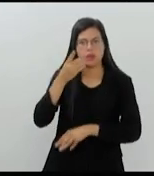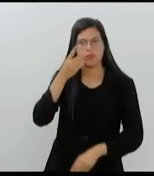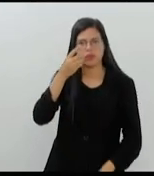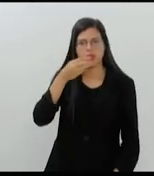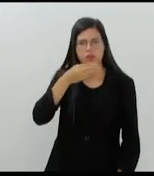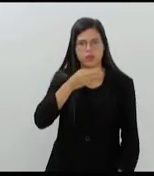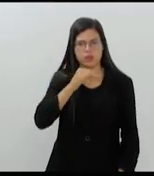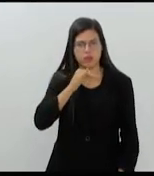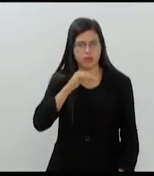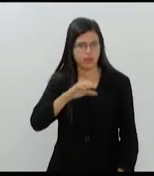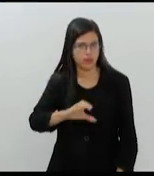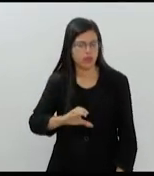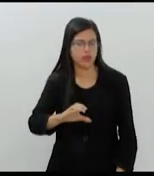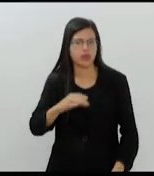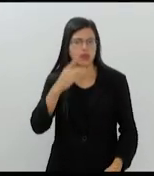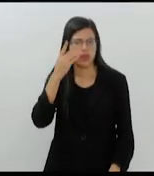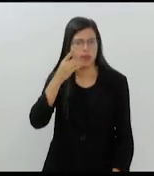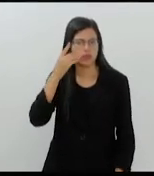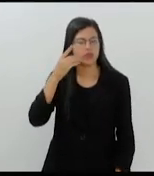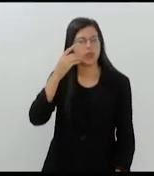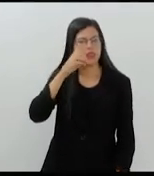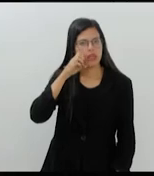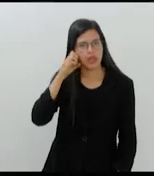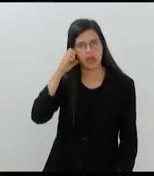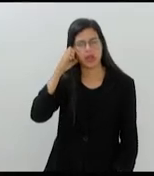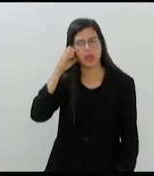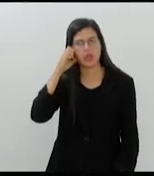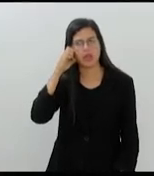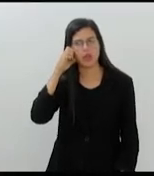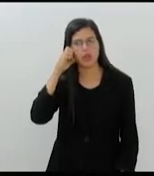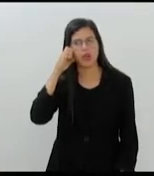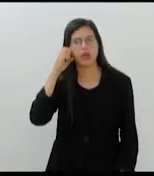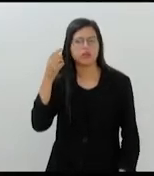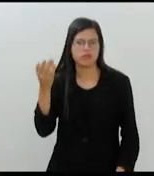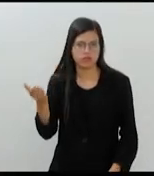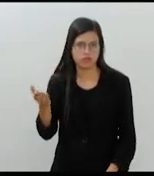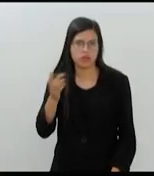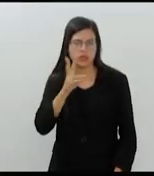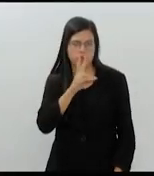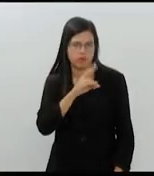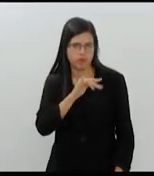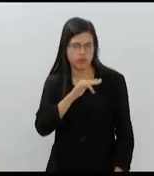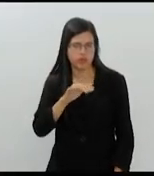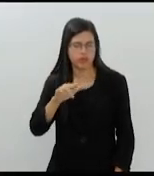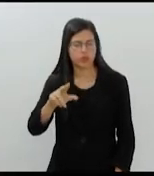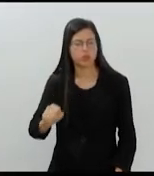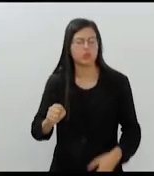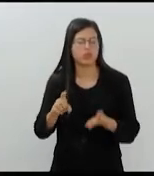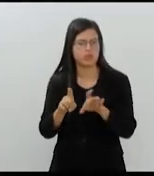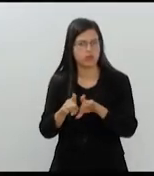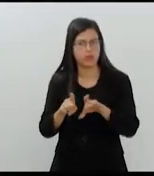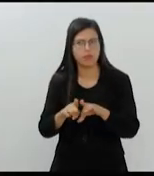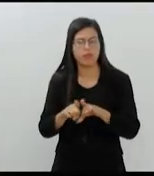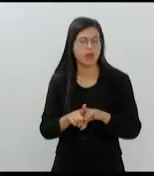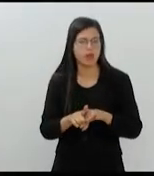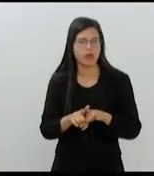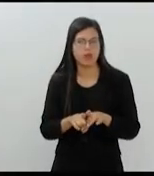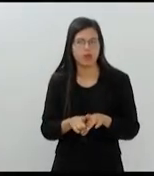Mink, deputada Élica Takimoto e Vossa Excelência, que inclusive se